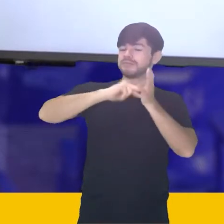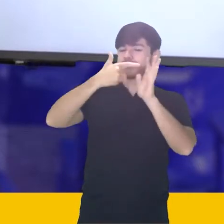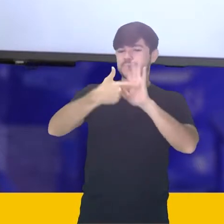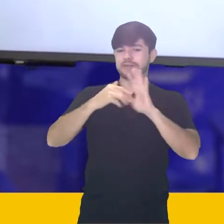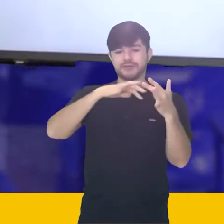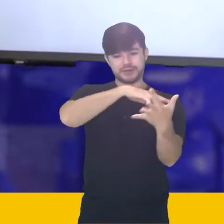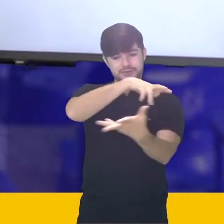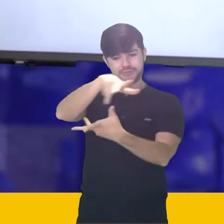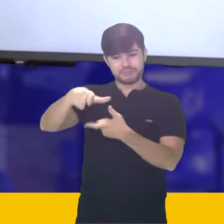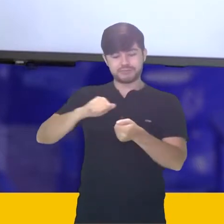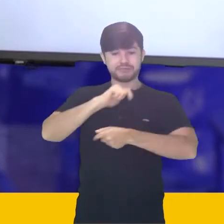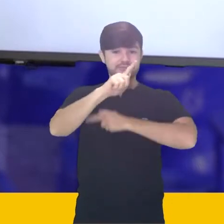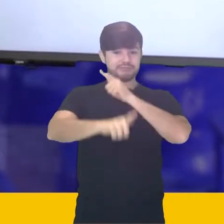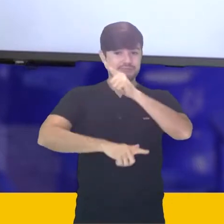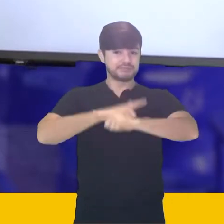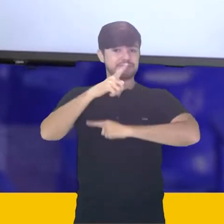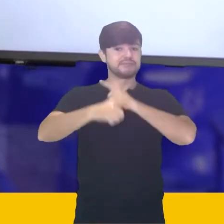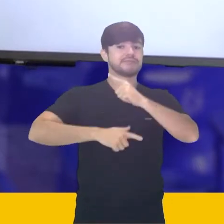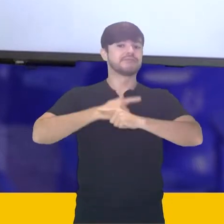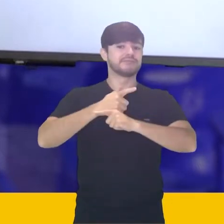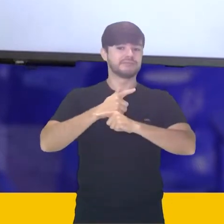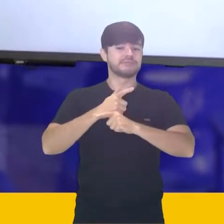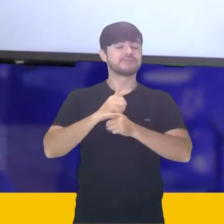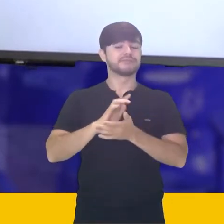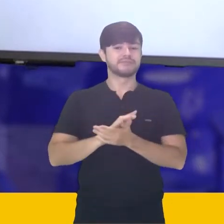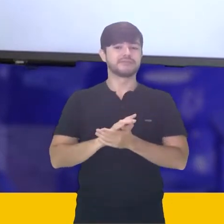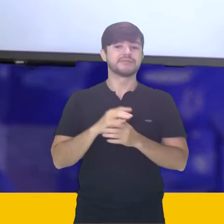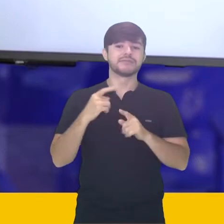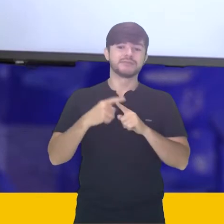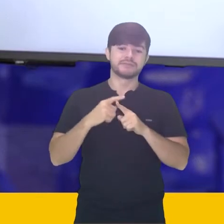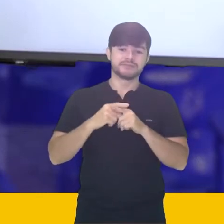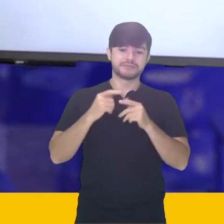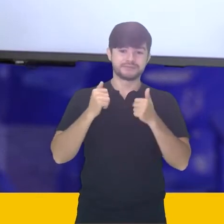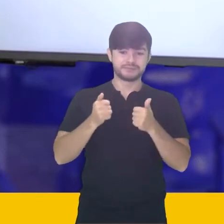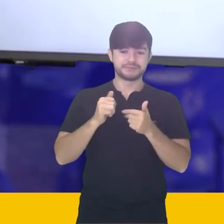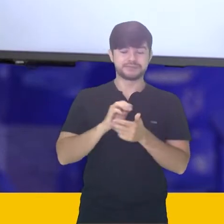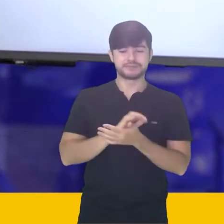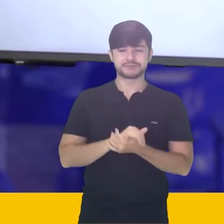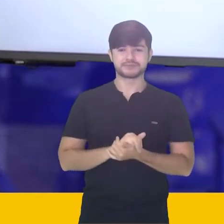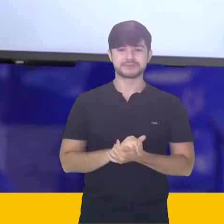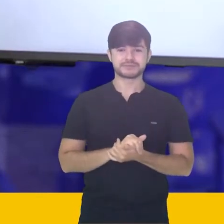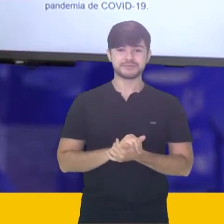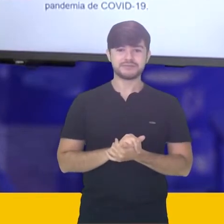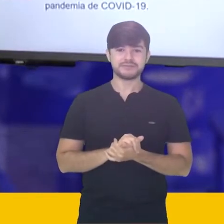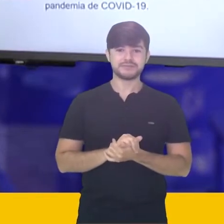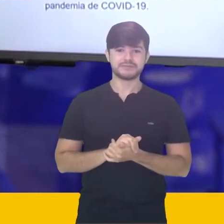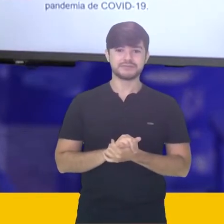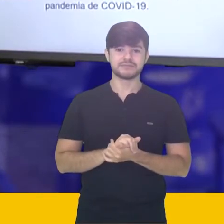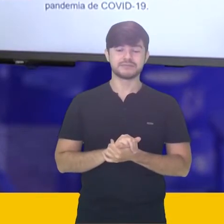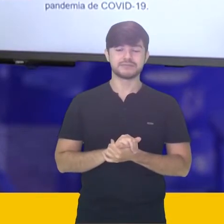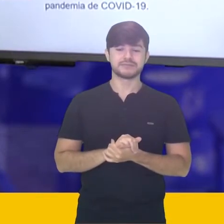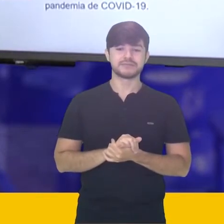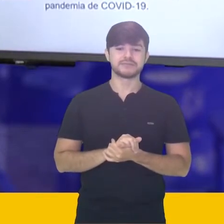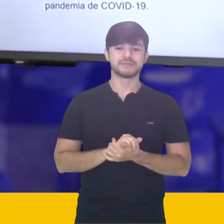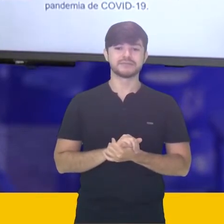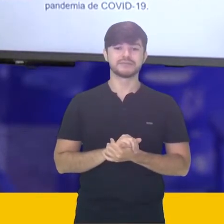for observar algumas críticas em relação à globalização, isso está junto, ok? Vamos